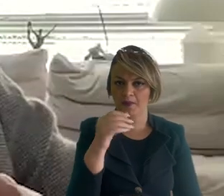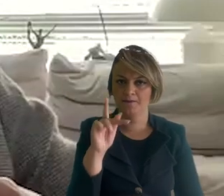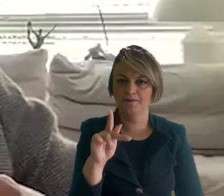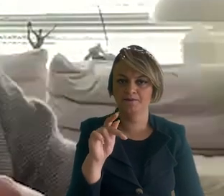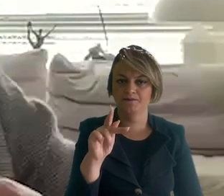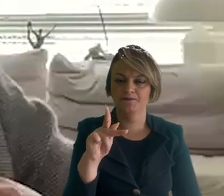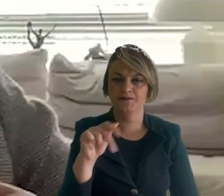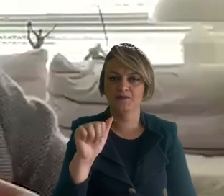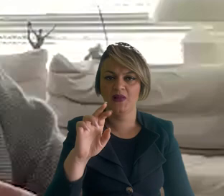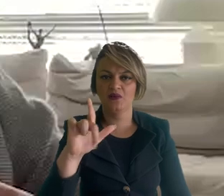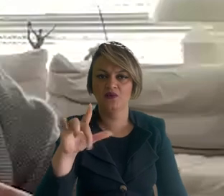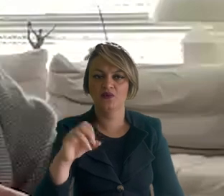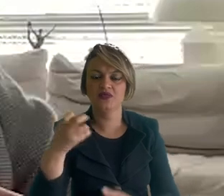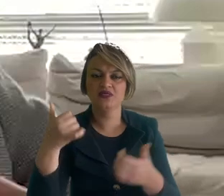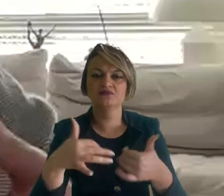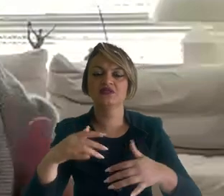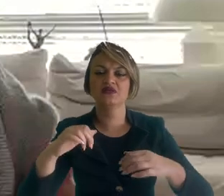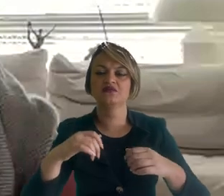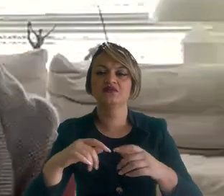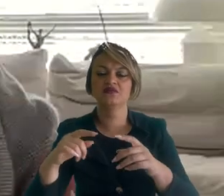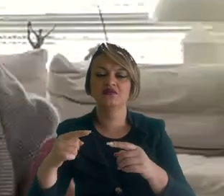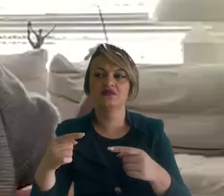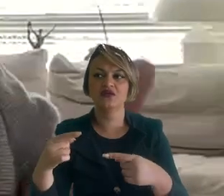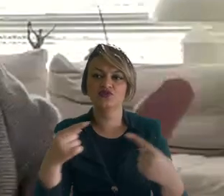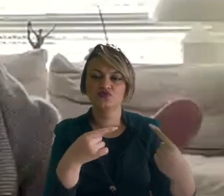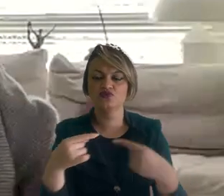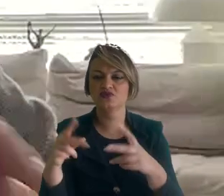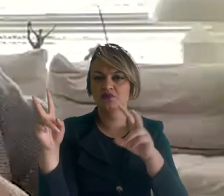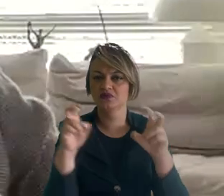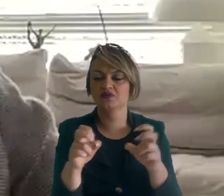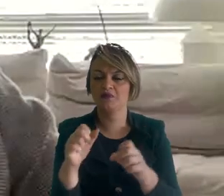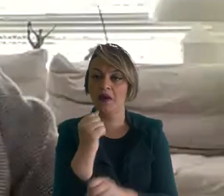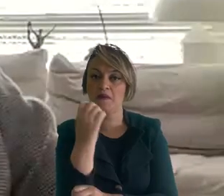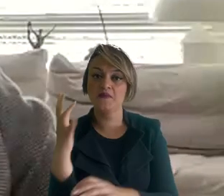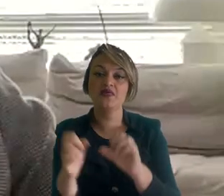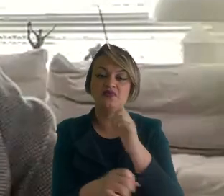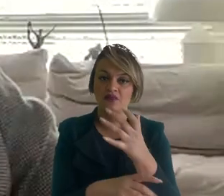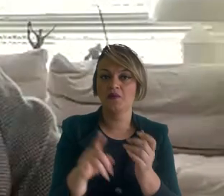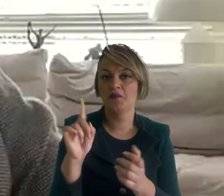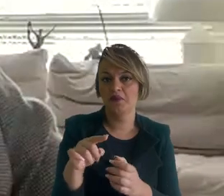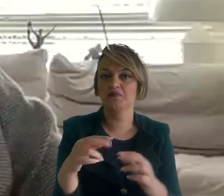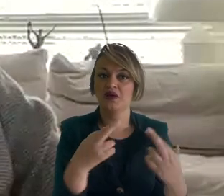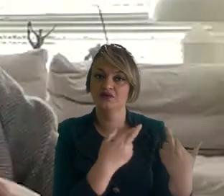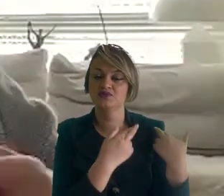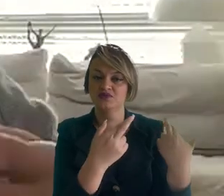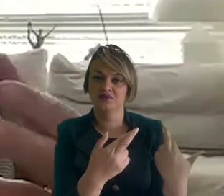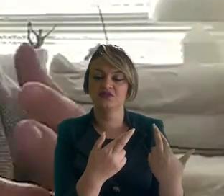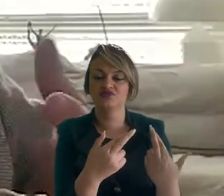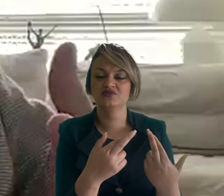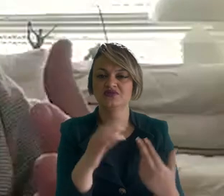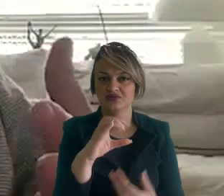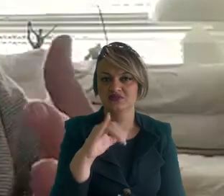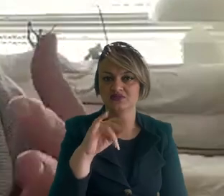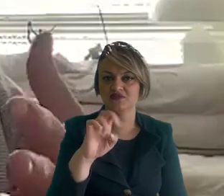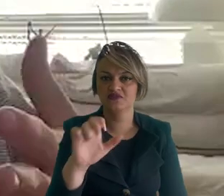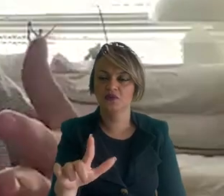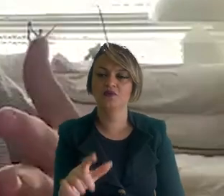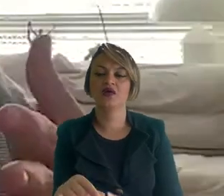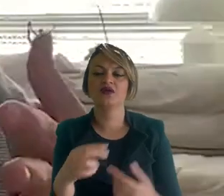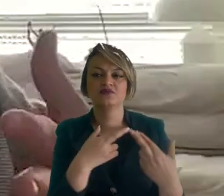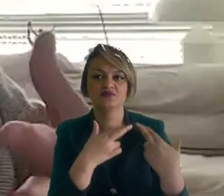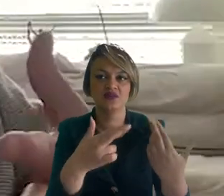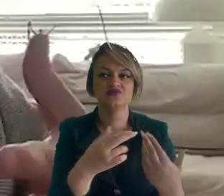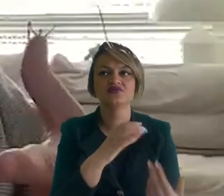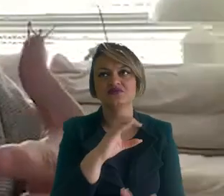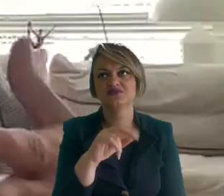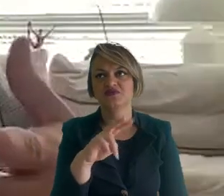relacionado com a responsabilidade civil por dano ambiental também é uma espécie da responsabilidade civil a responsabilidade civil do Estado